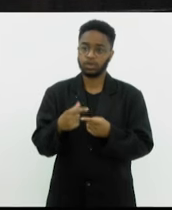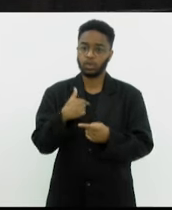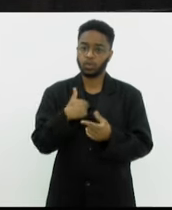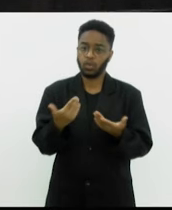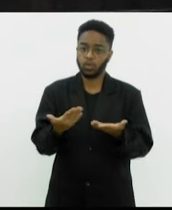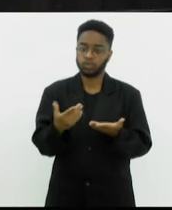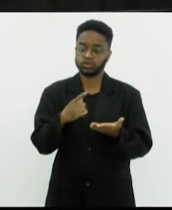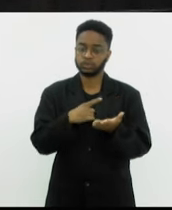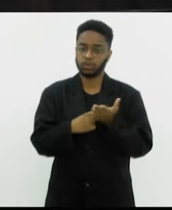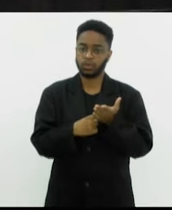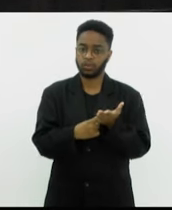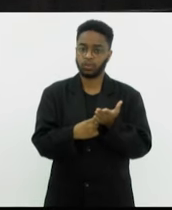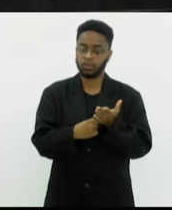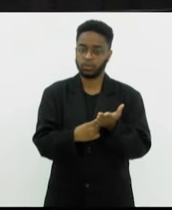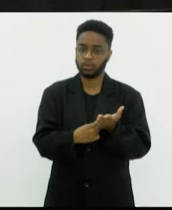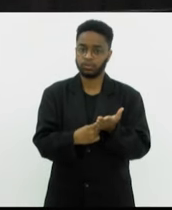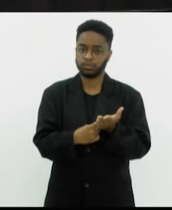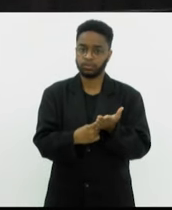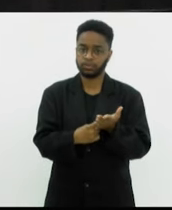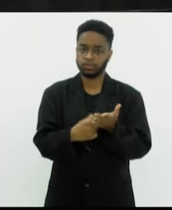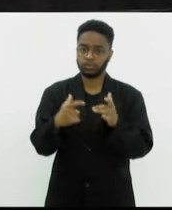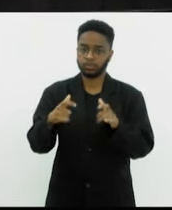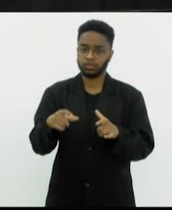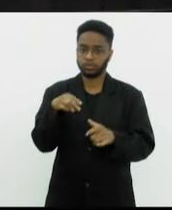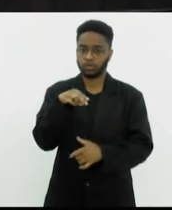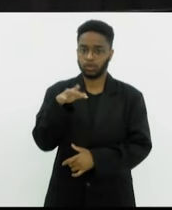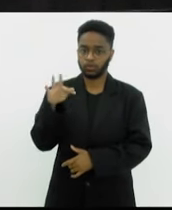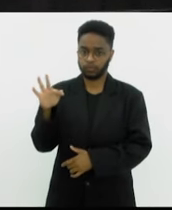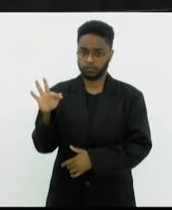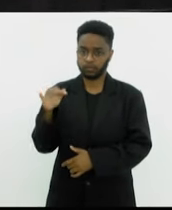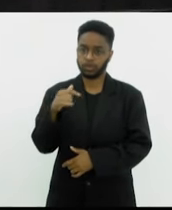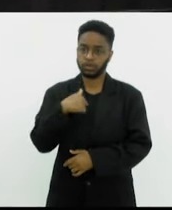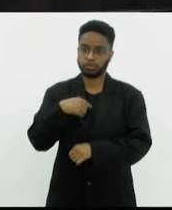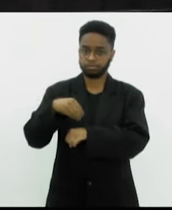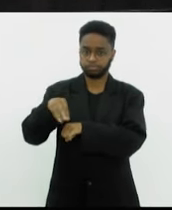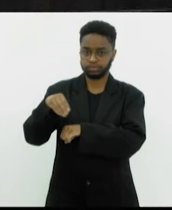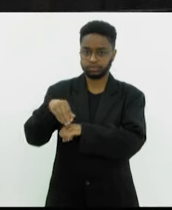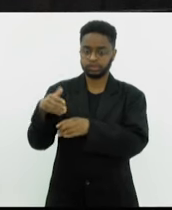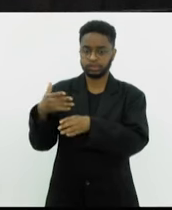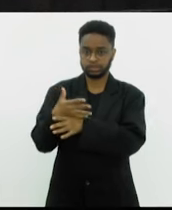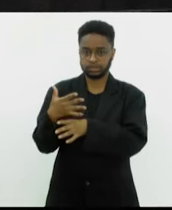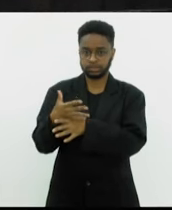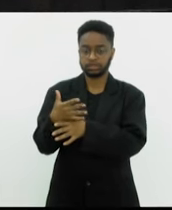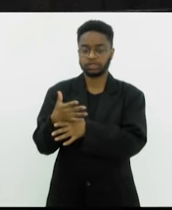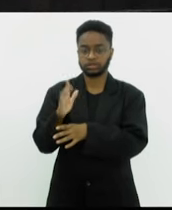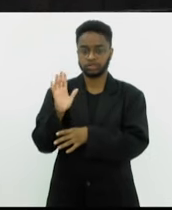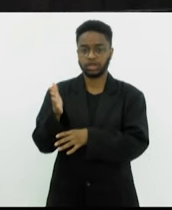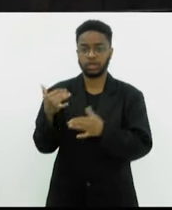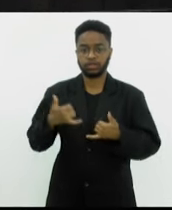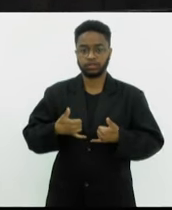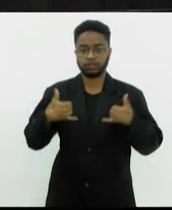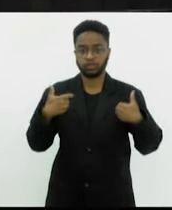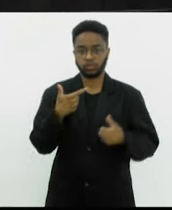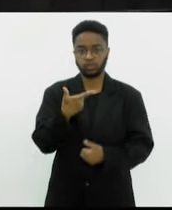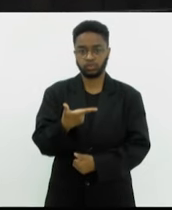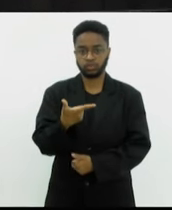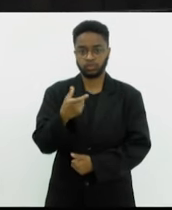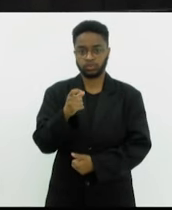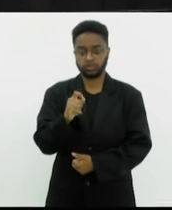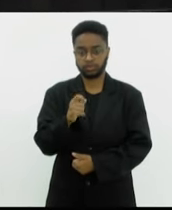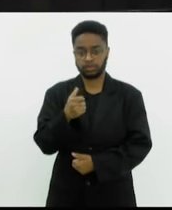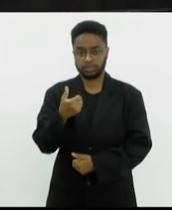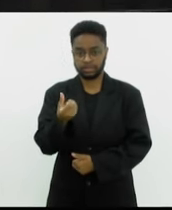hoje em Nova Friburgo, quero até mandar um recado para a cidade, ela fez 206 anos de